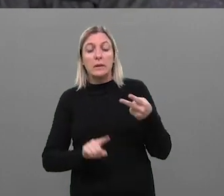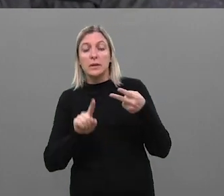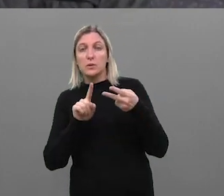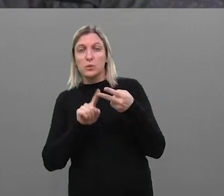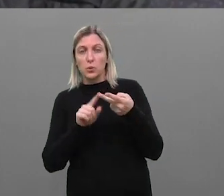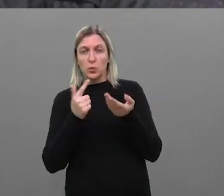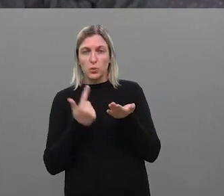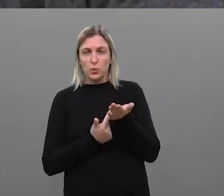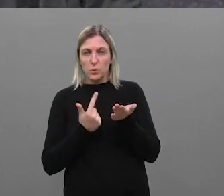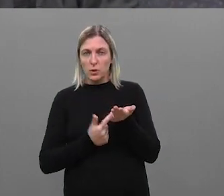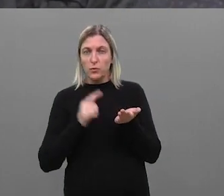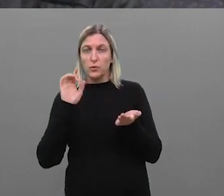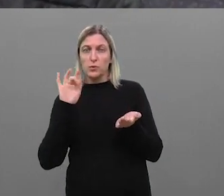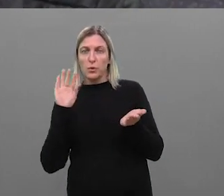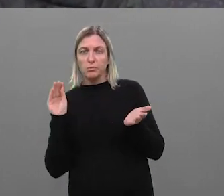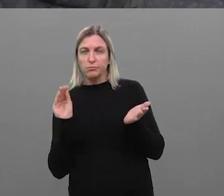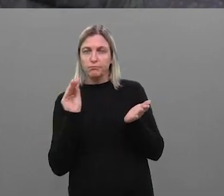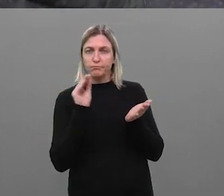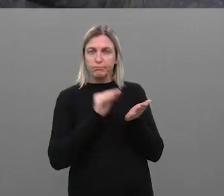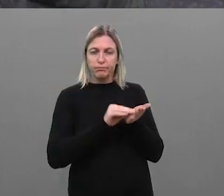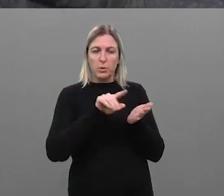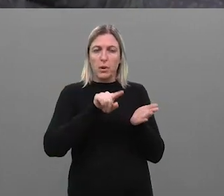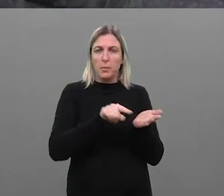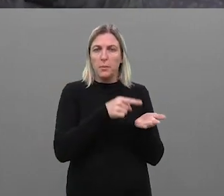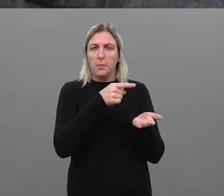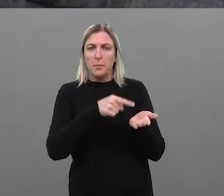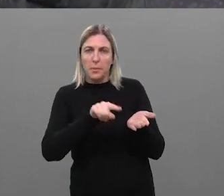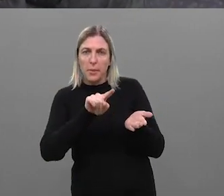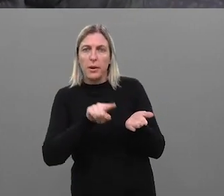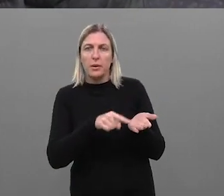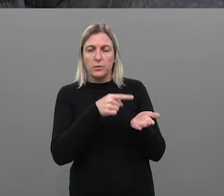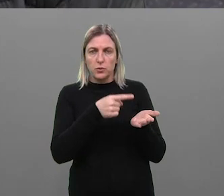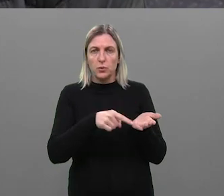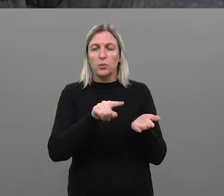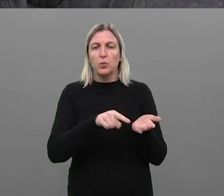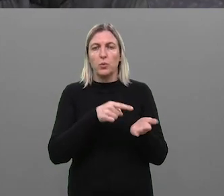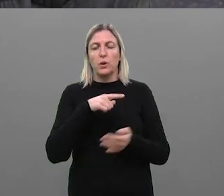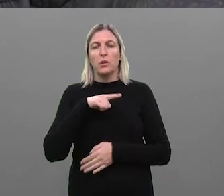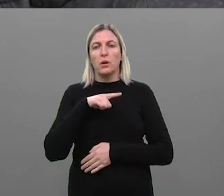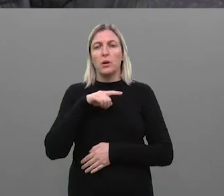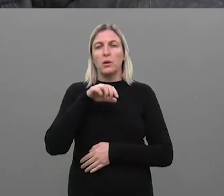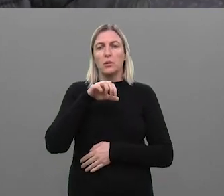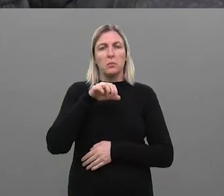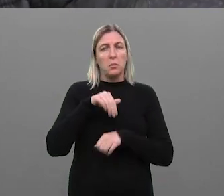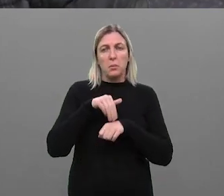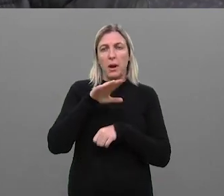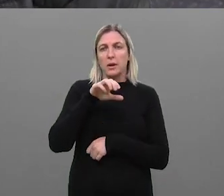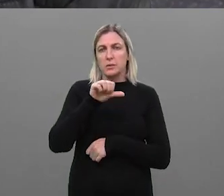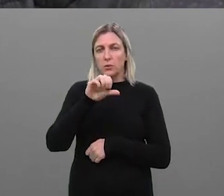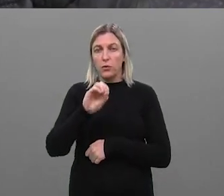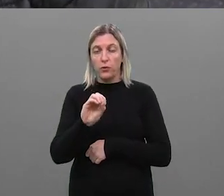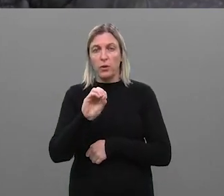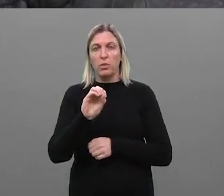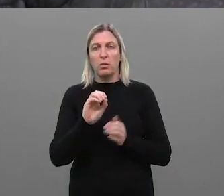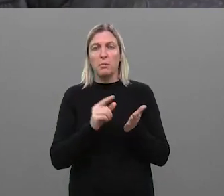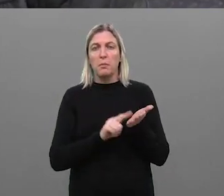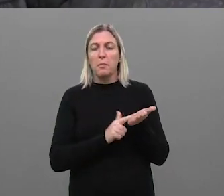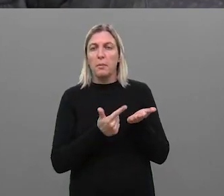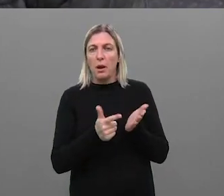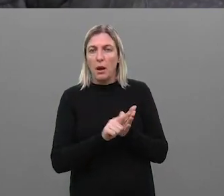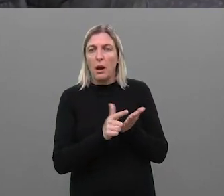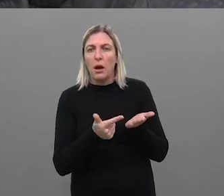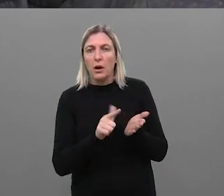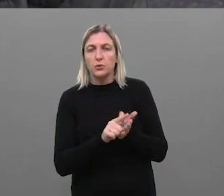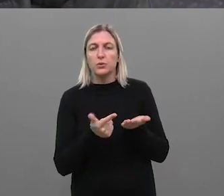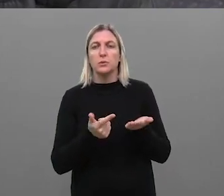outro é um livro exclusivamente de partituras com 90 e poucas páginas de composições feitas em Erechim